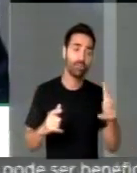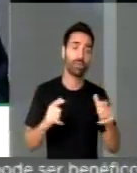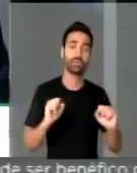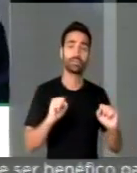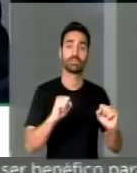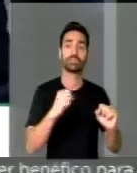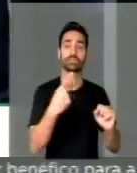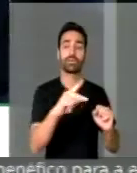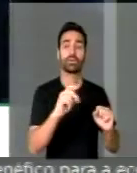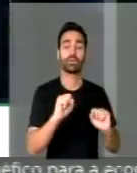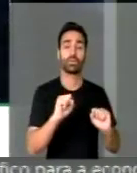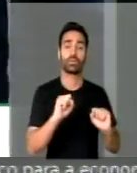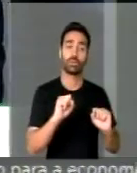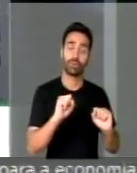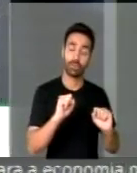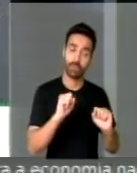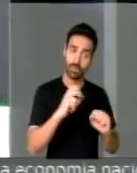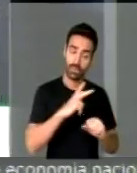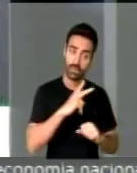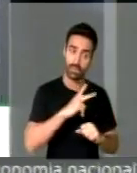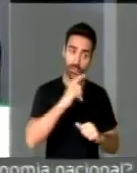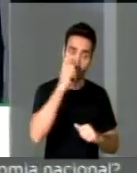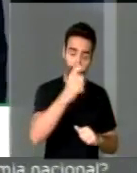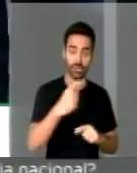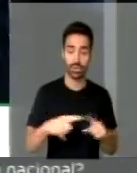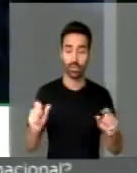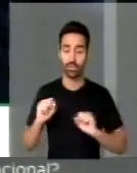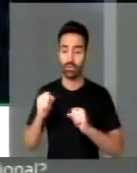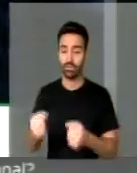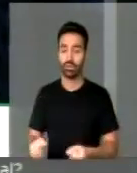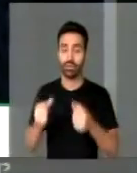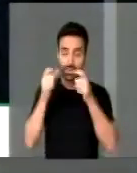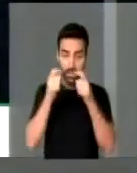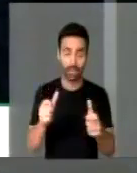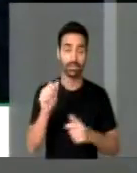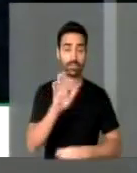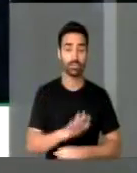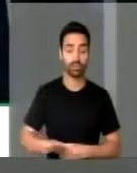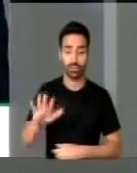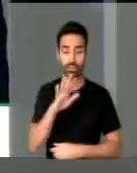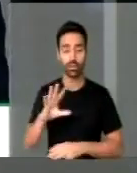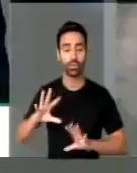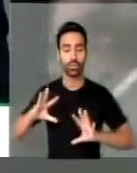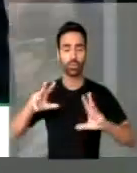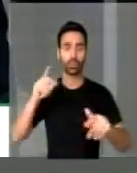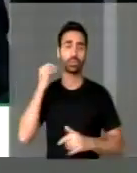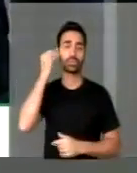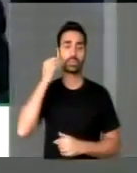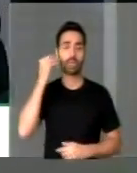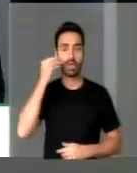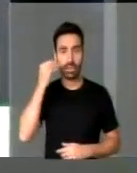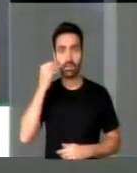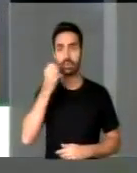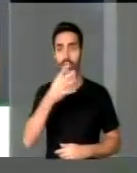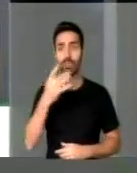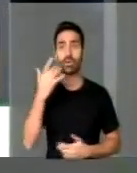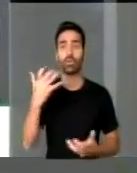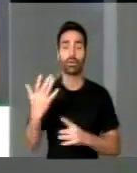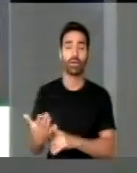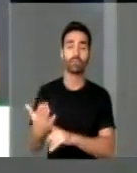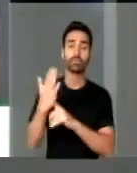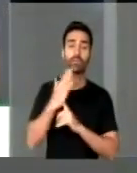defendo os interesses nacionais. Todas as experiências históricas exitosas, eu quero que me apresente